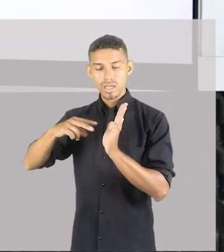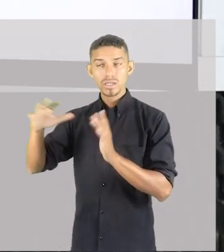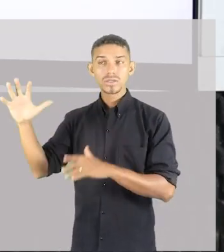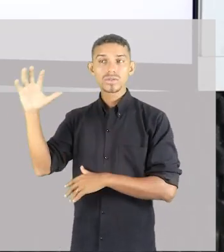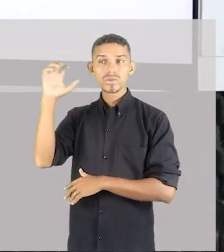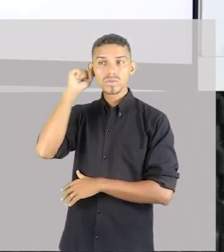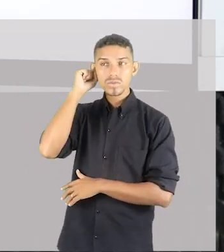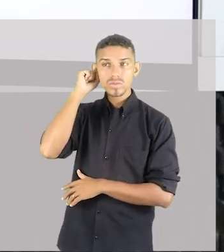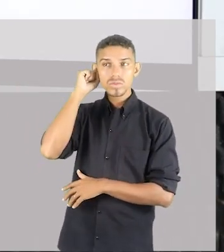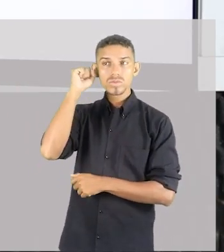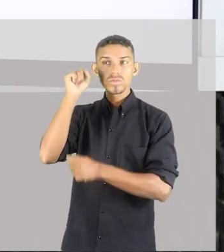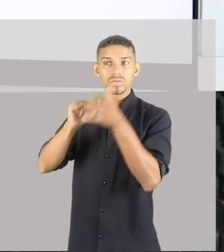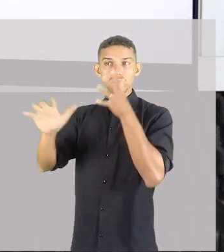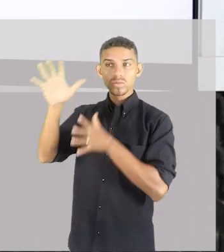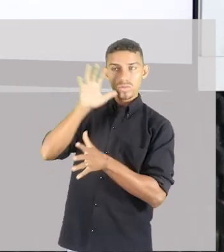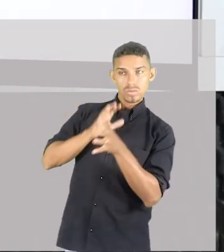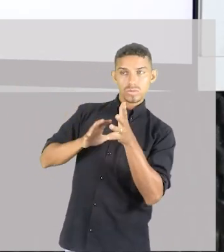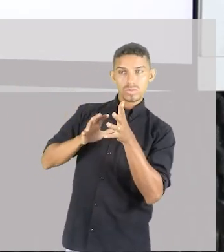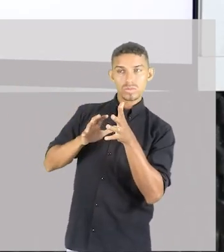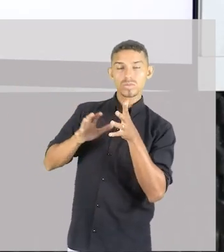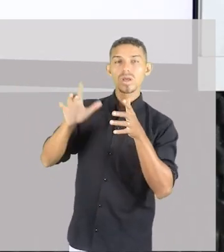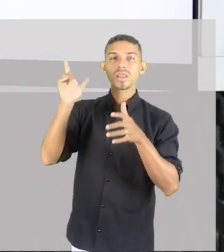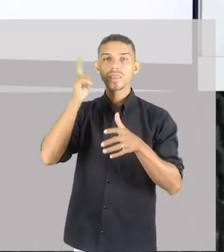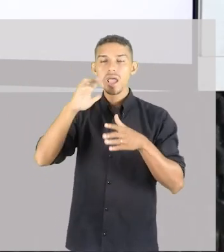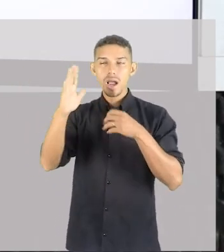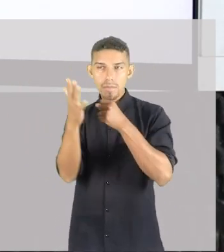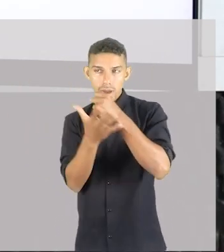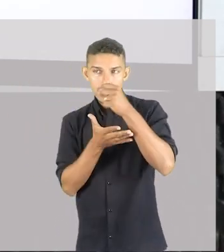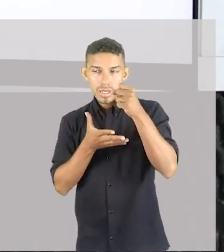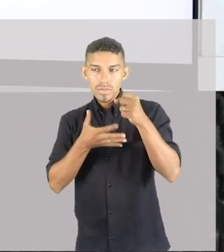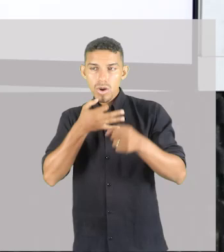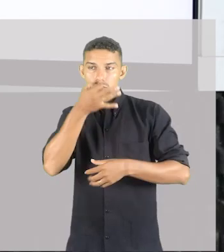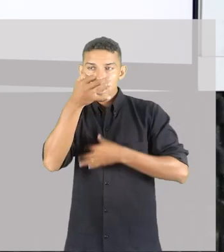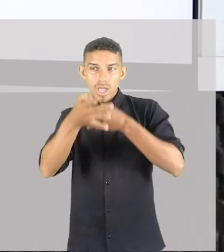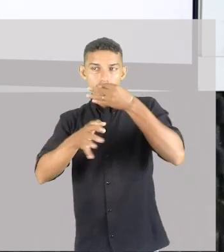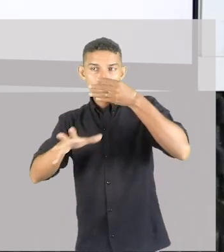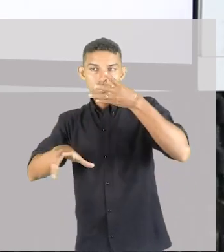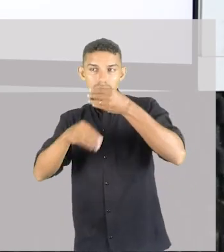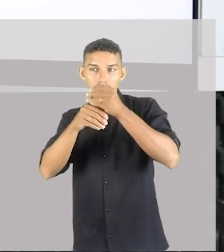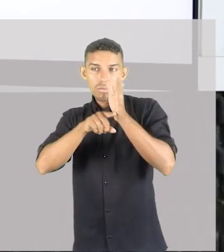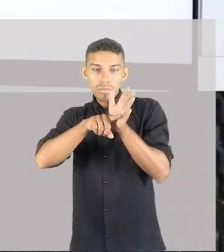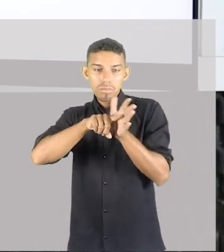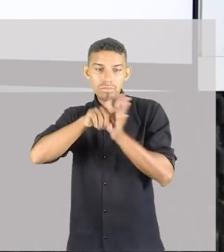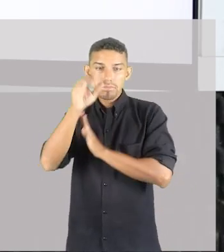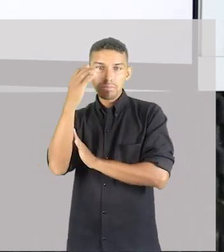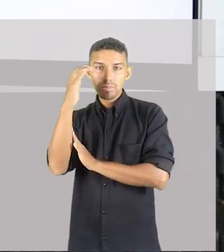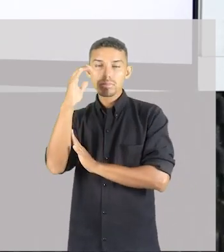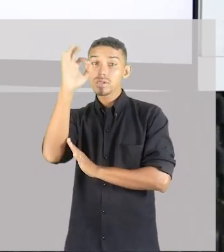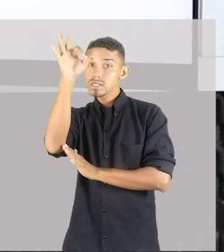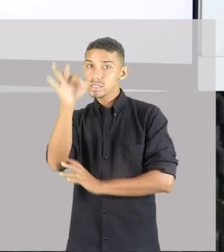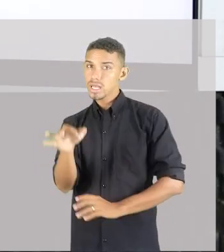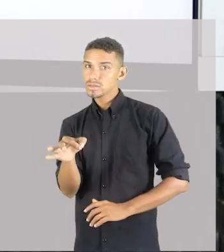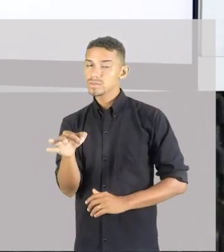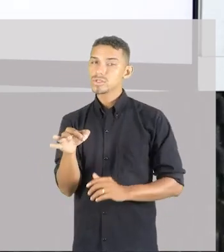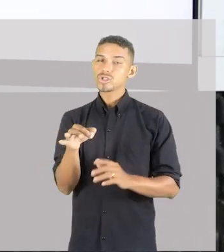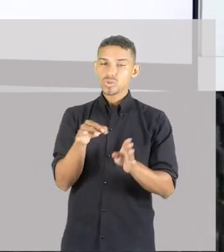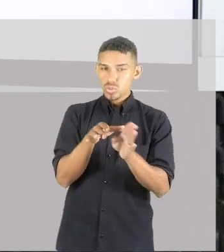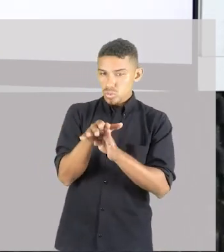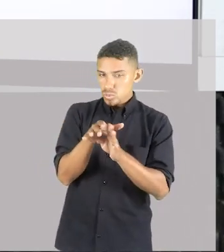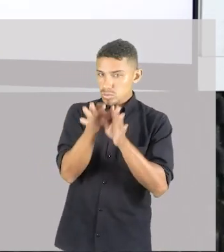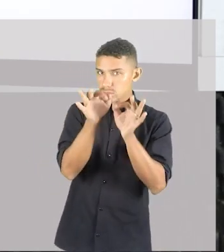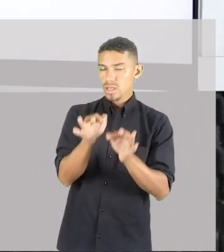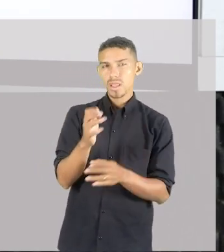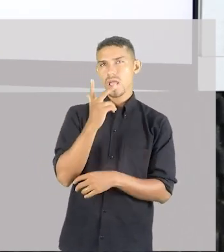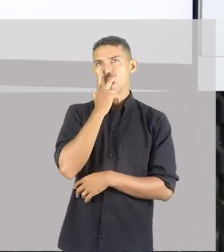discuta, tenha uma base de opinião formada em cima de alguma coisa que realmente seja pautável e coerente. Não